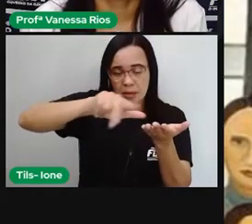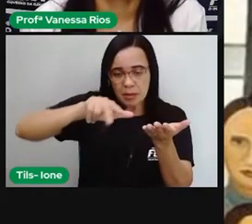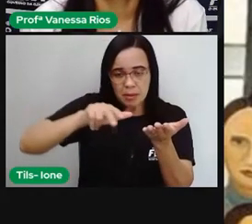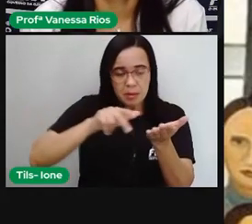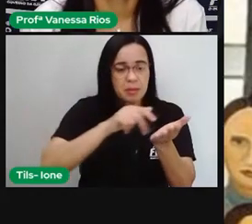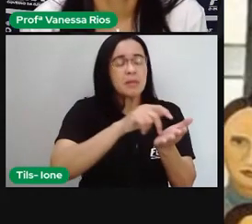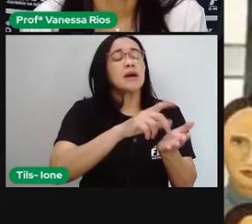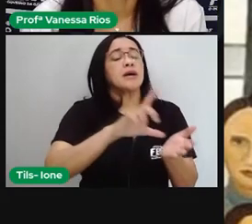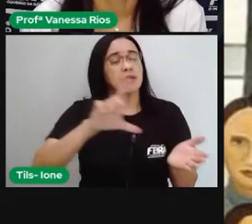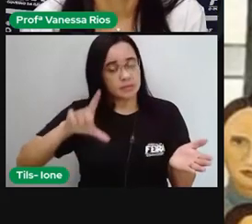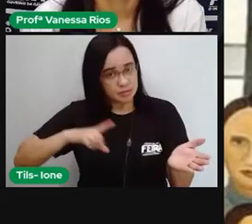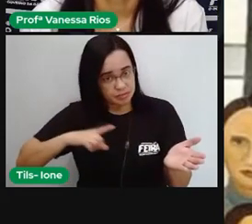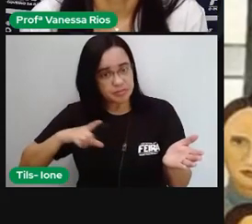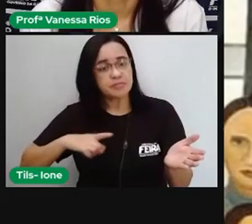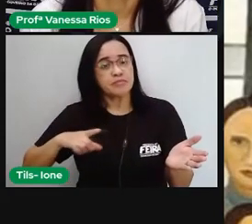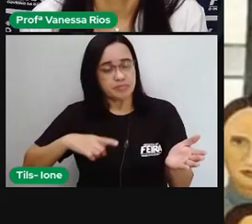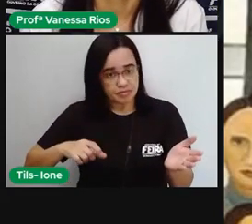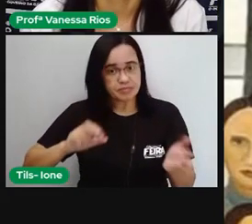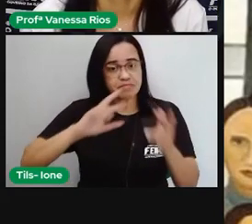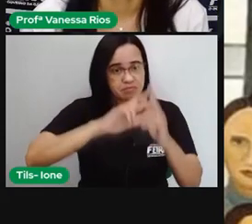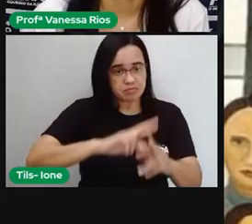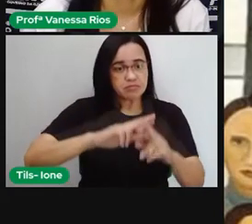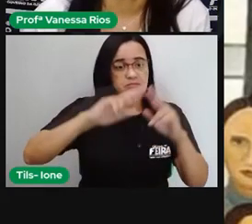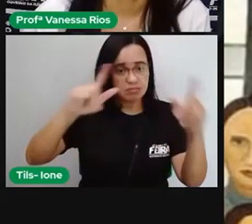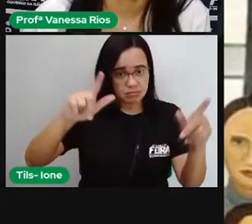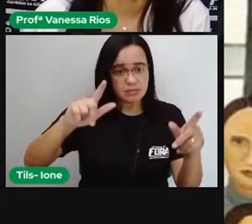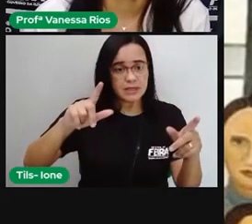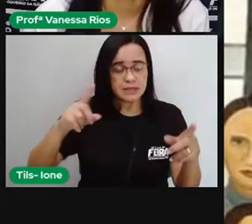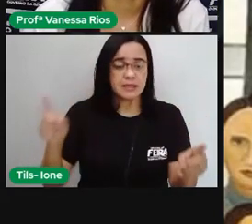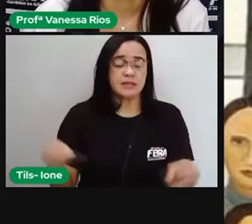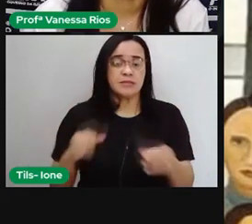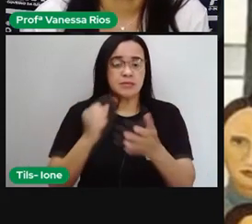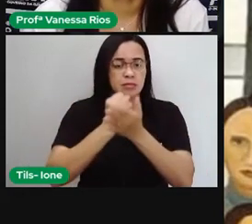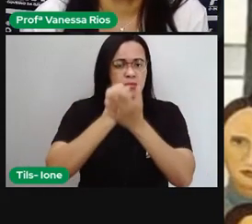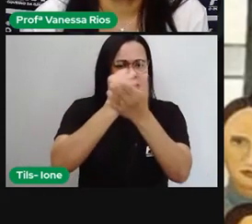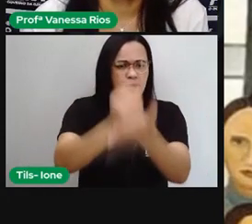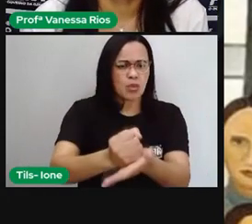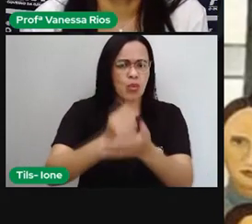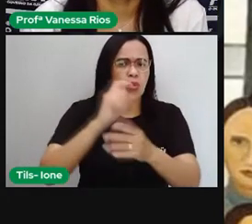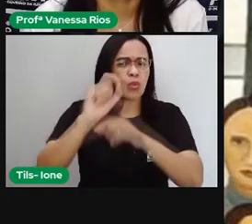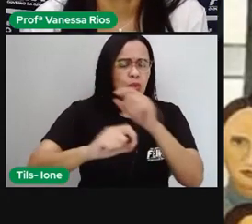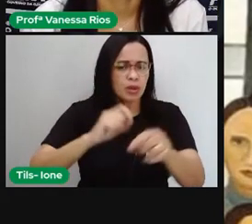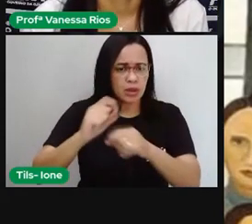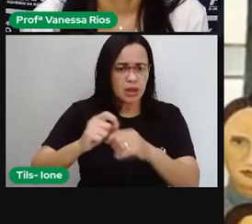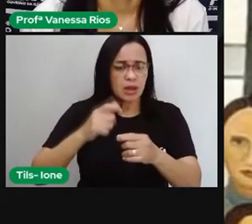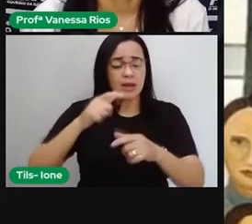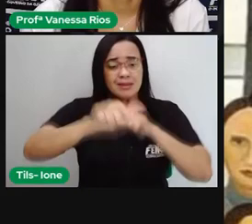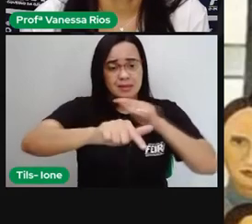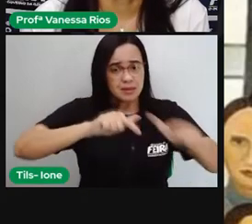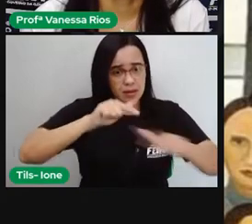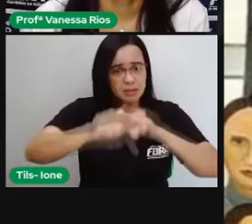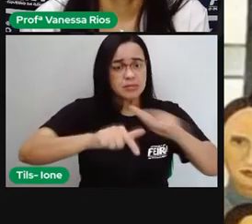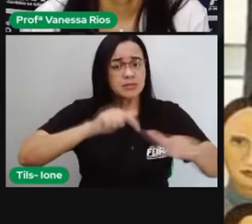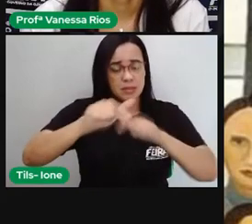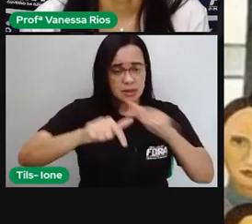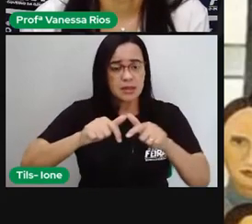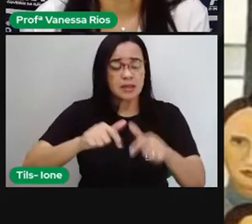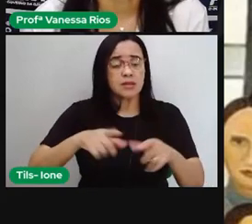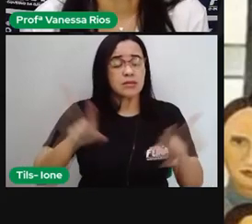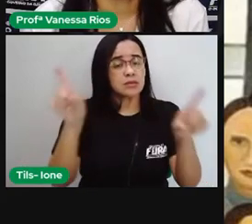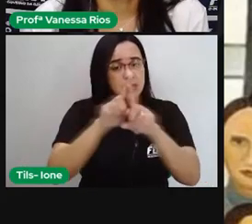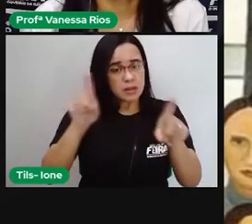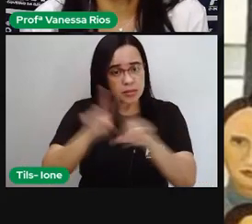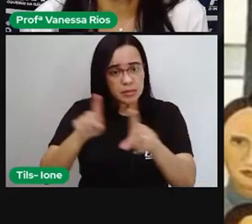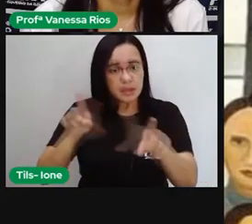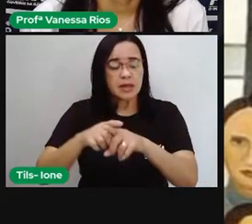aí com sua força de trabalho, mas também com os aspectos culturais, né, da vida, aí com os costumes,